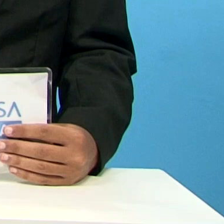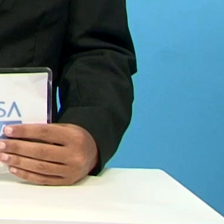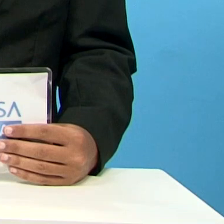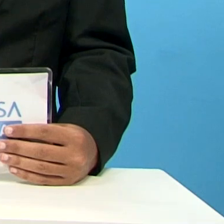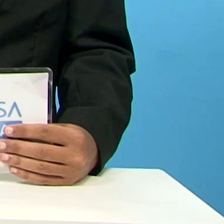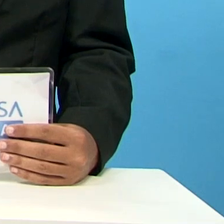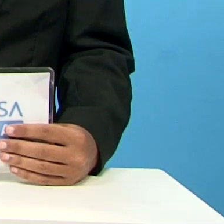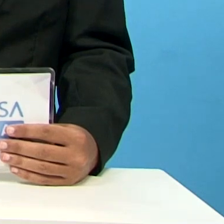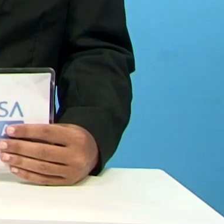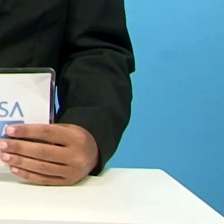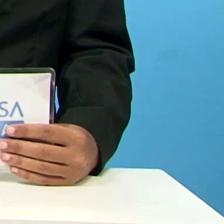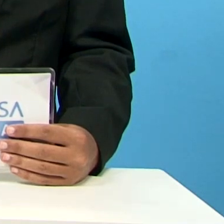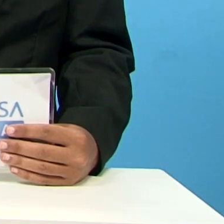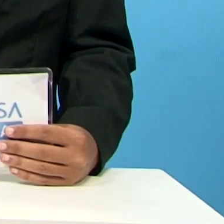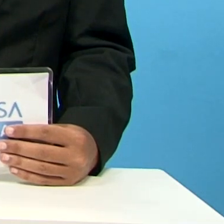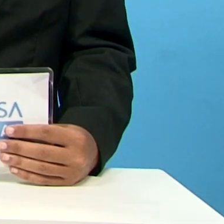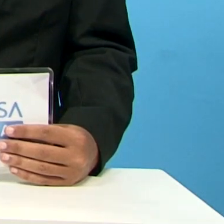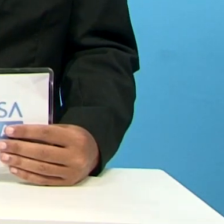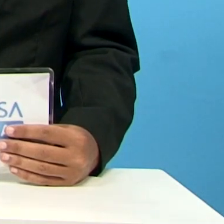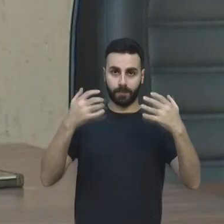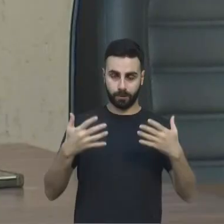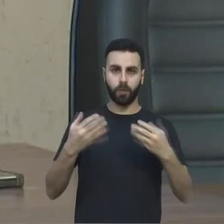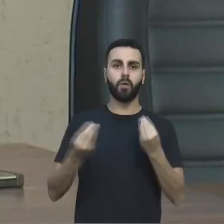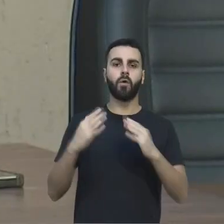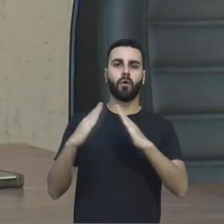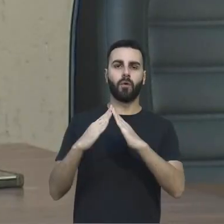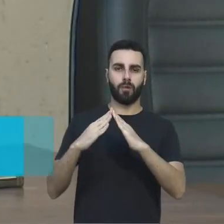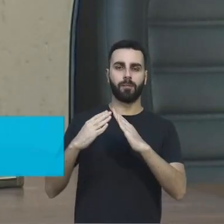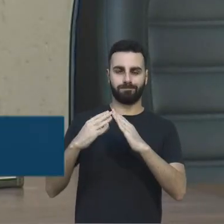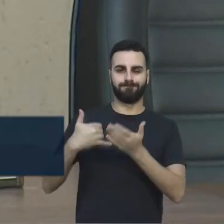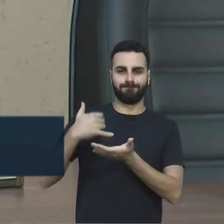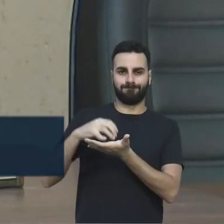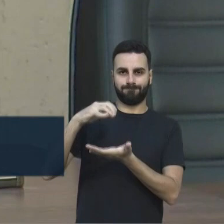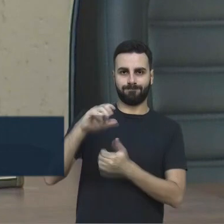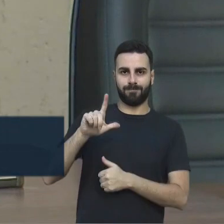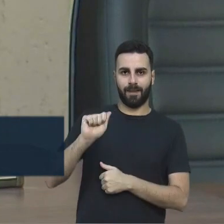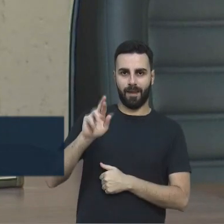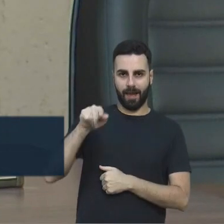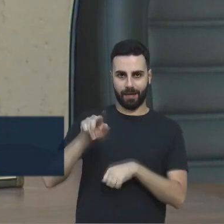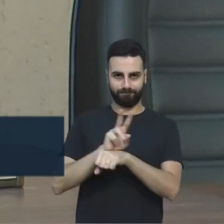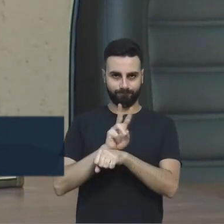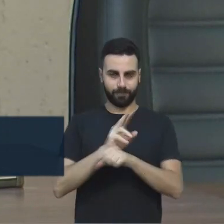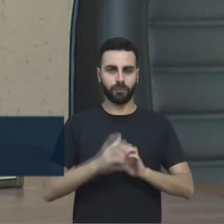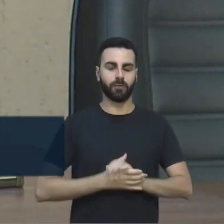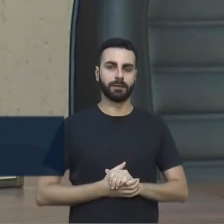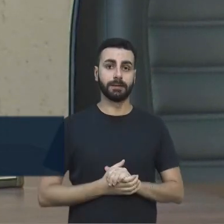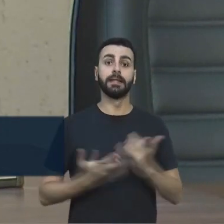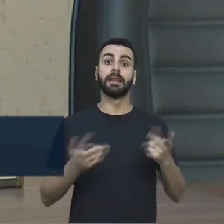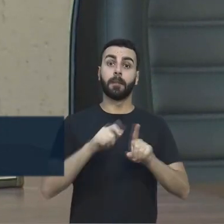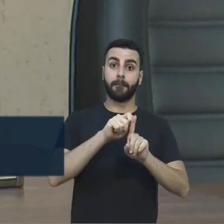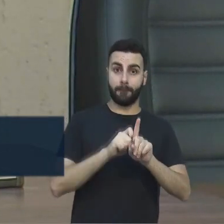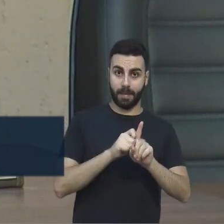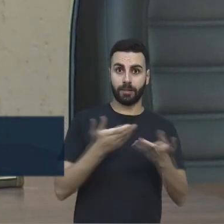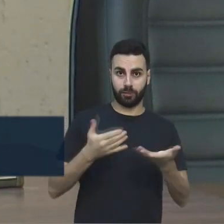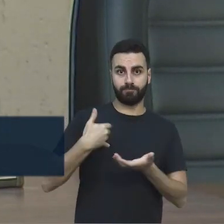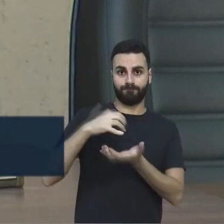velhinhos realizada em Viçosa nessa última segunda-feira tendo como intermediário o vereador Marcos Fialho a audiência